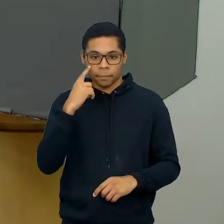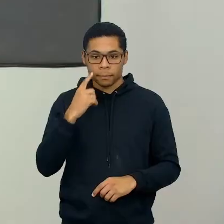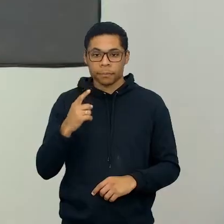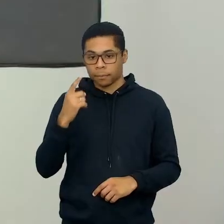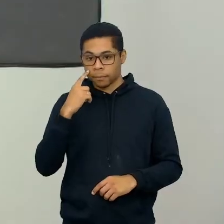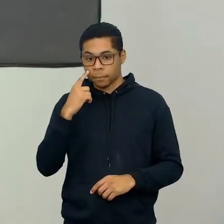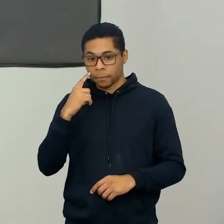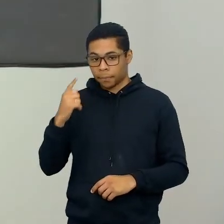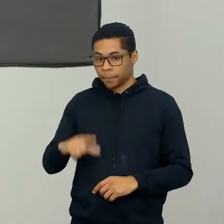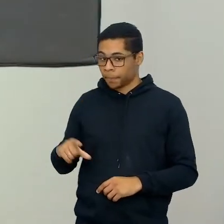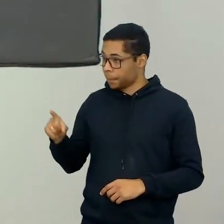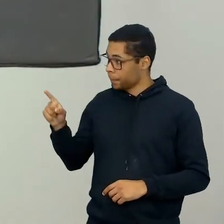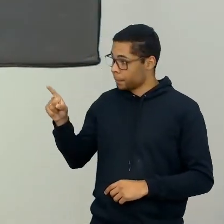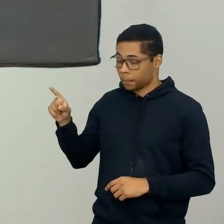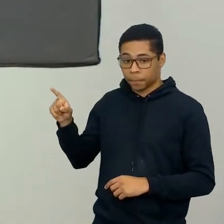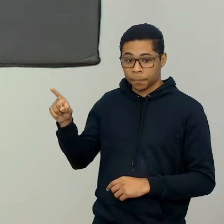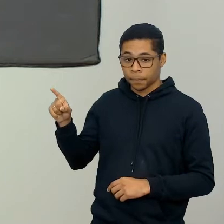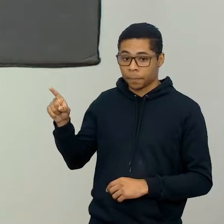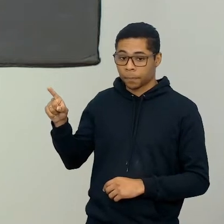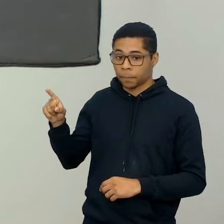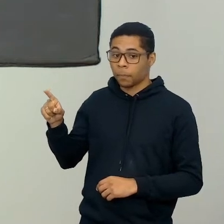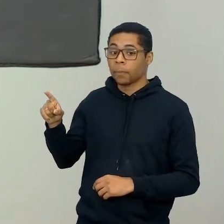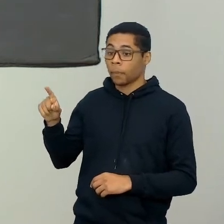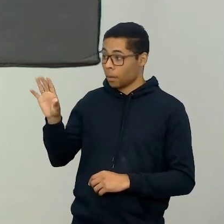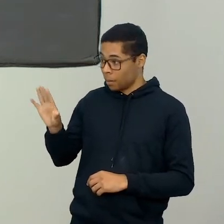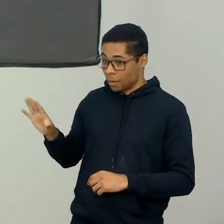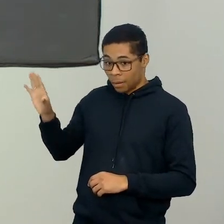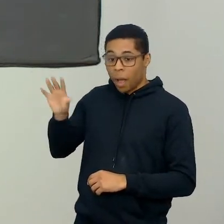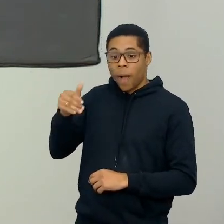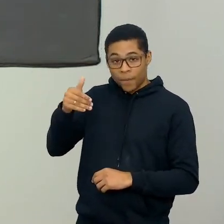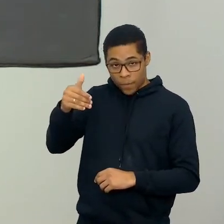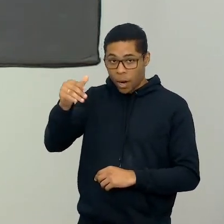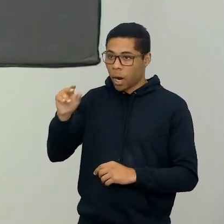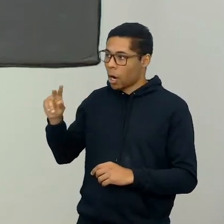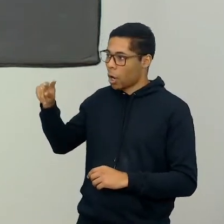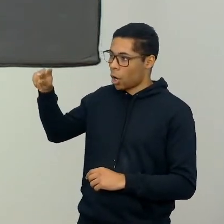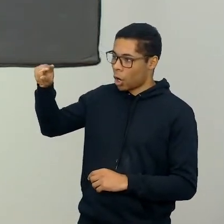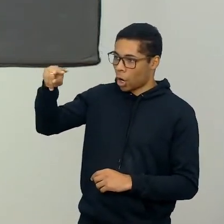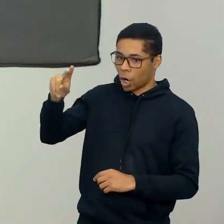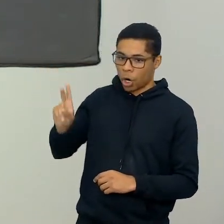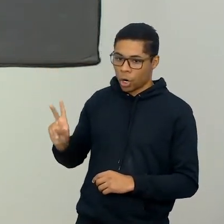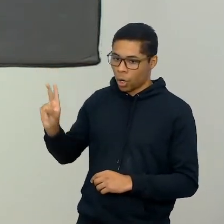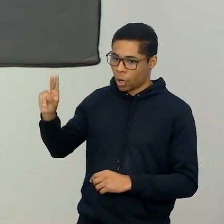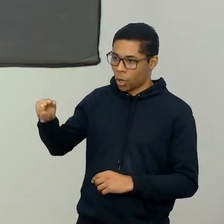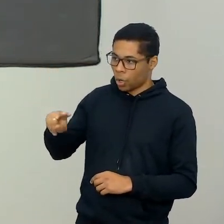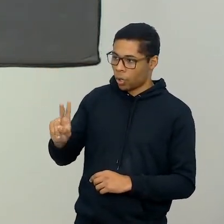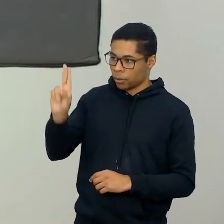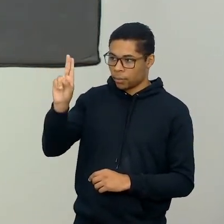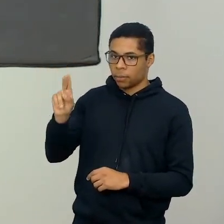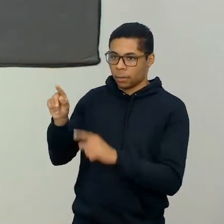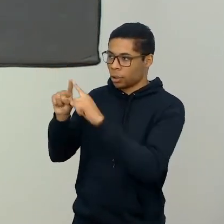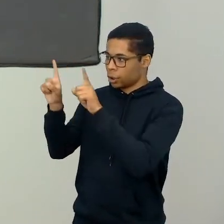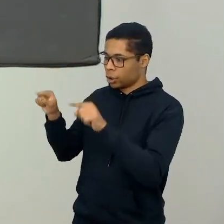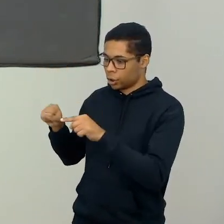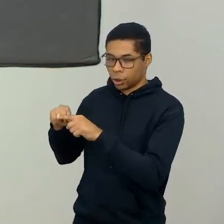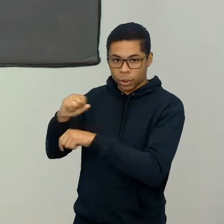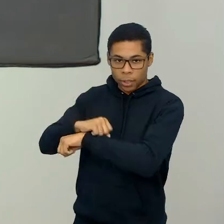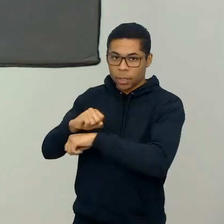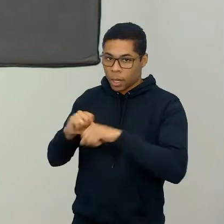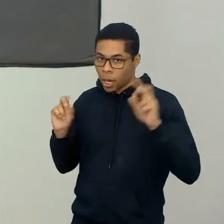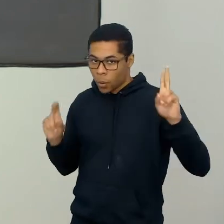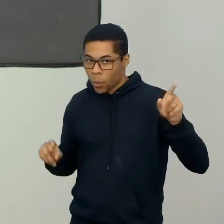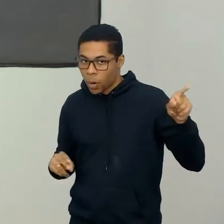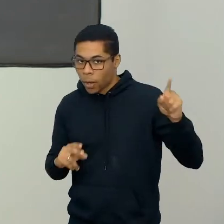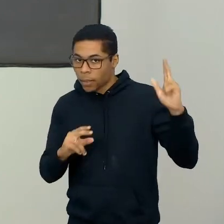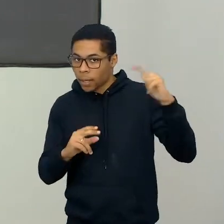detalhe, ó, que é essa parte aqui. Nessa parte aqui a gente vai recortar a janela na proporção que a gente mostrou lá no desenho.